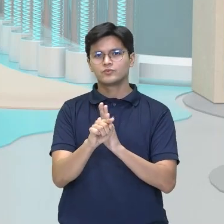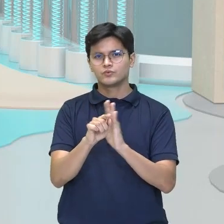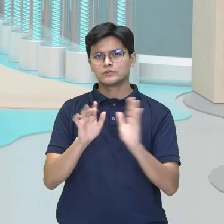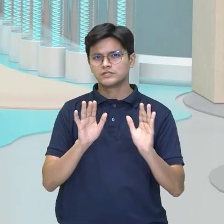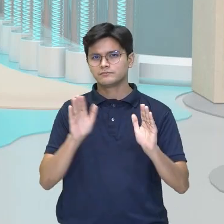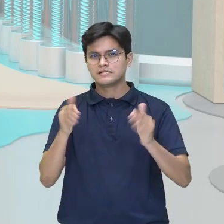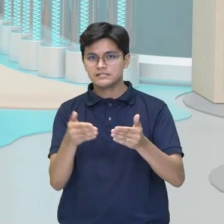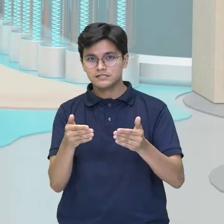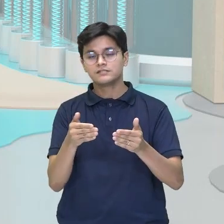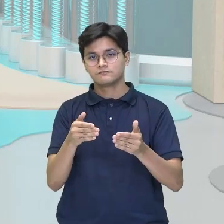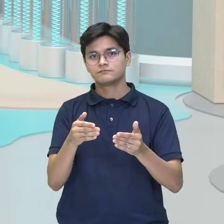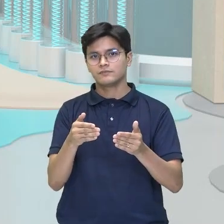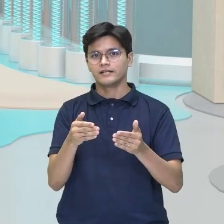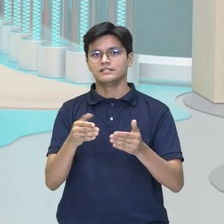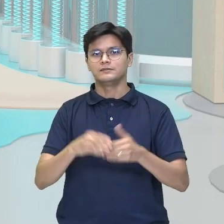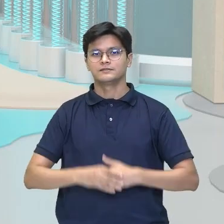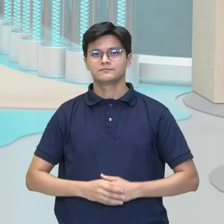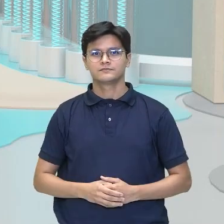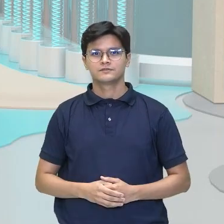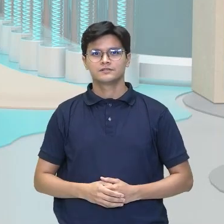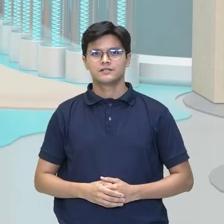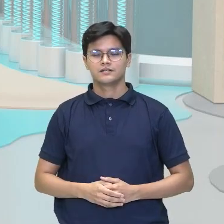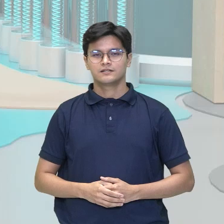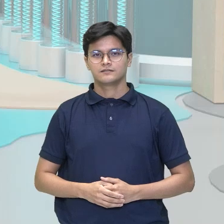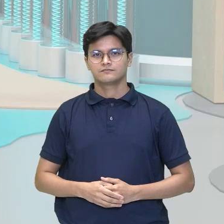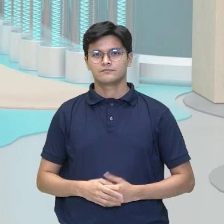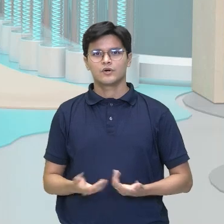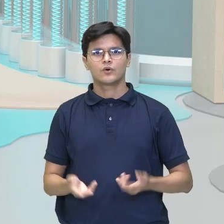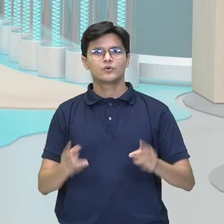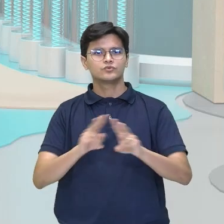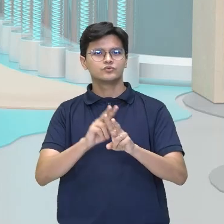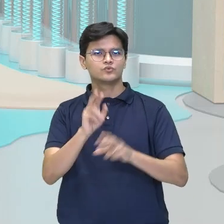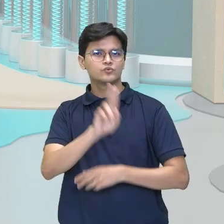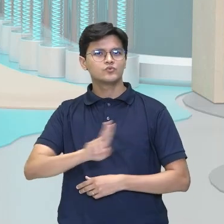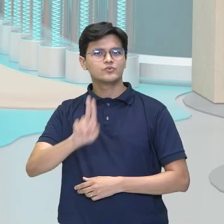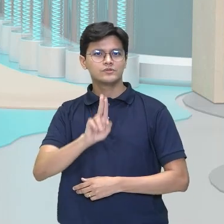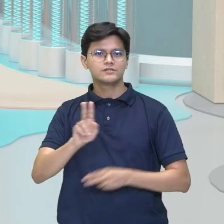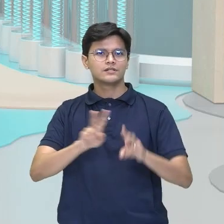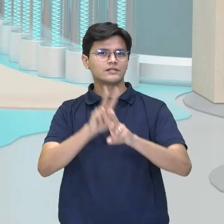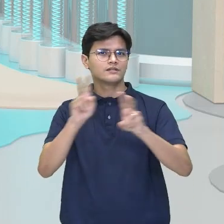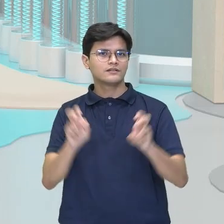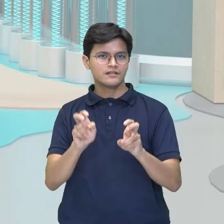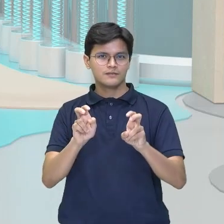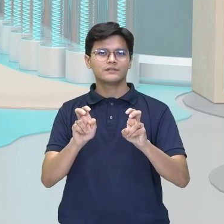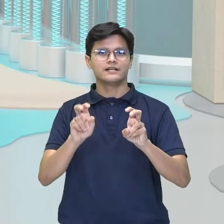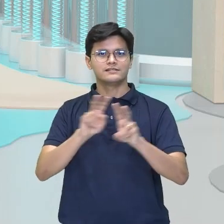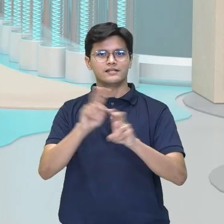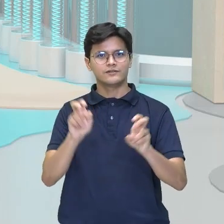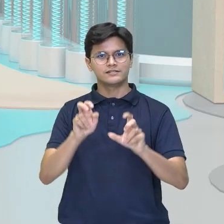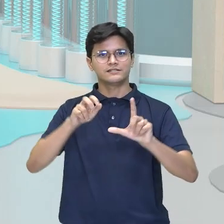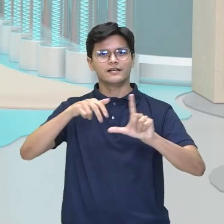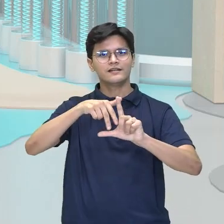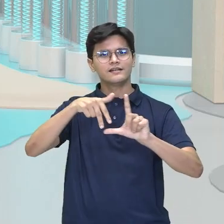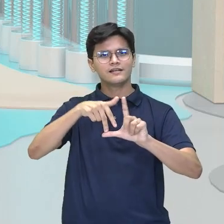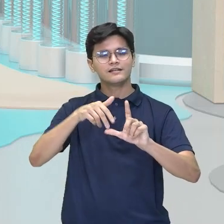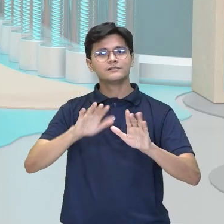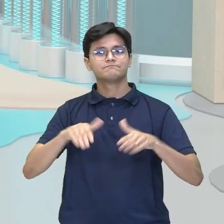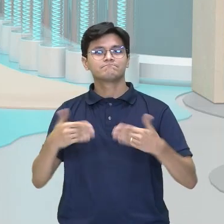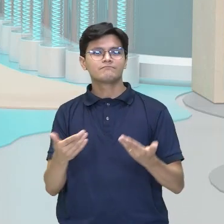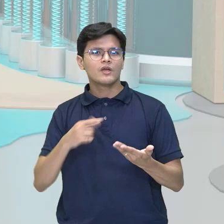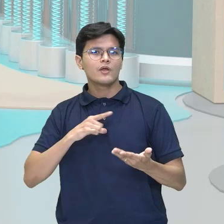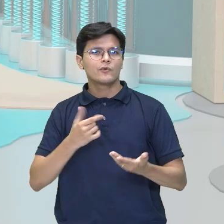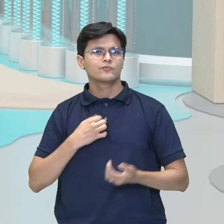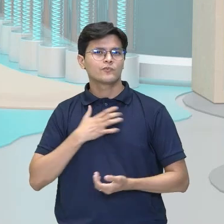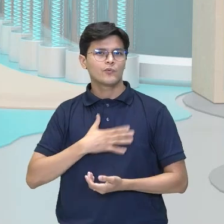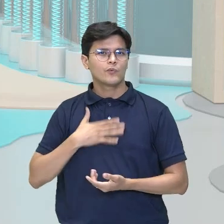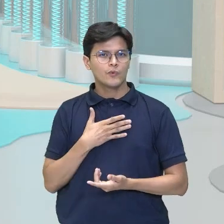animes. Eu gosto muito de animes, então, hoje em dia, muitos jovens, adolescentes, crianças, principalmente crianças, gostam